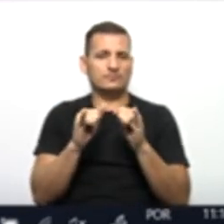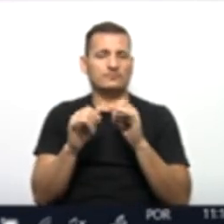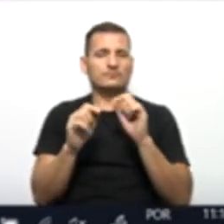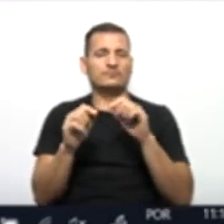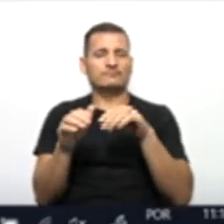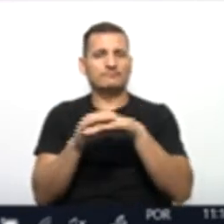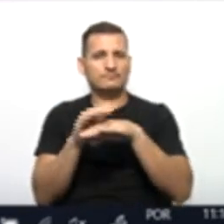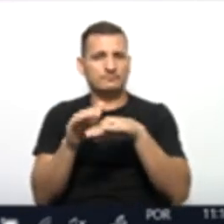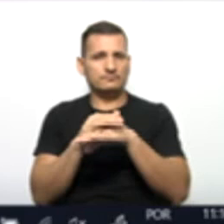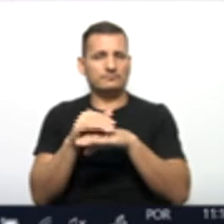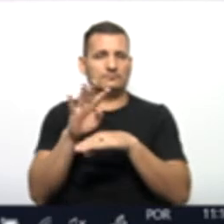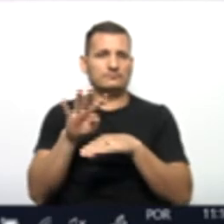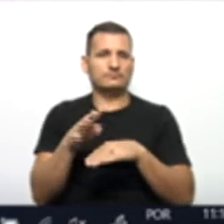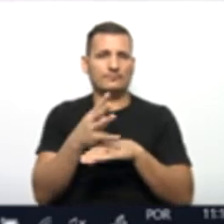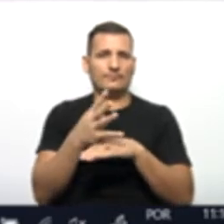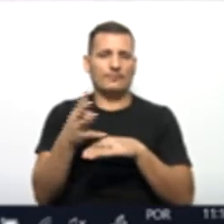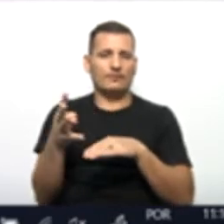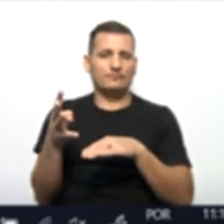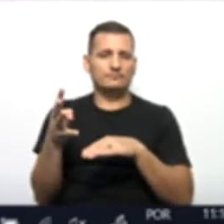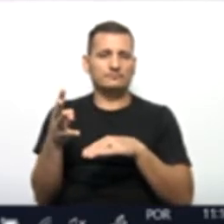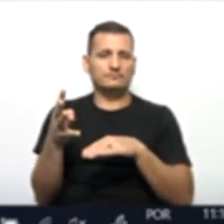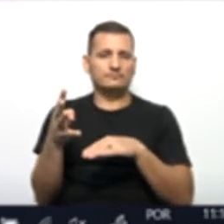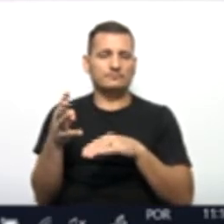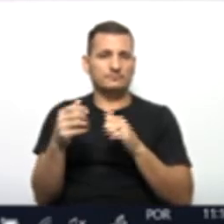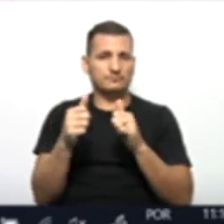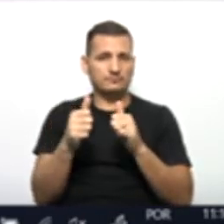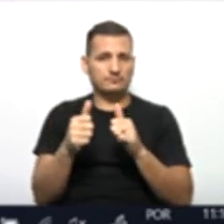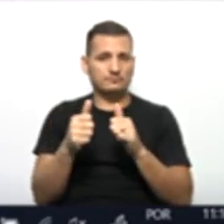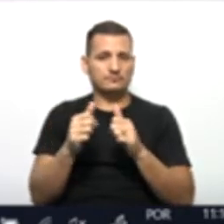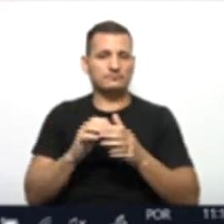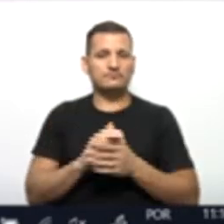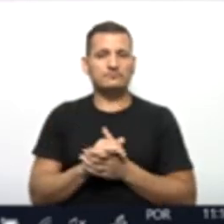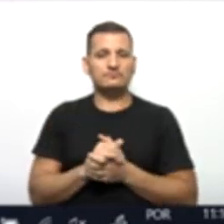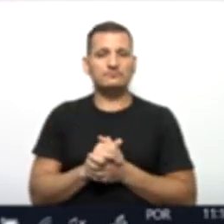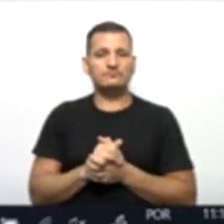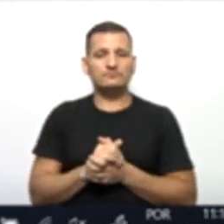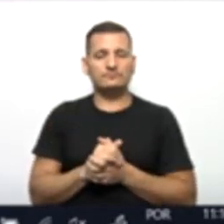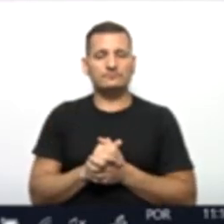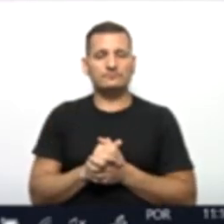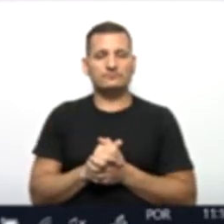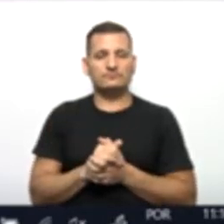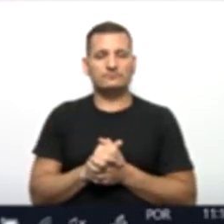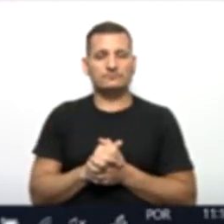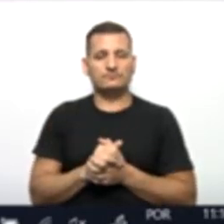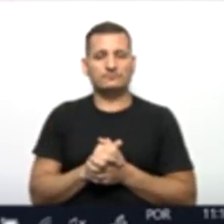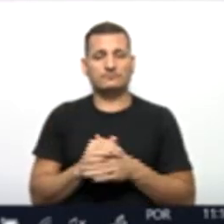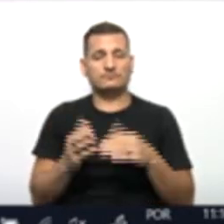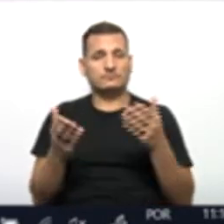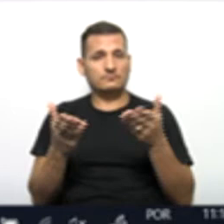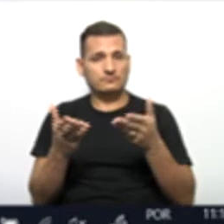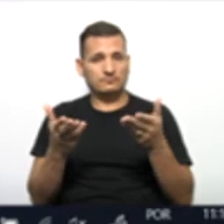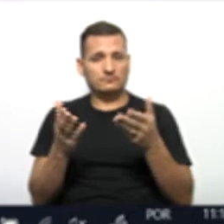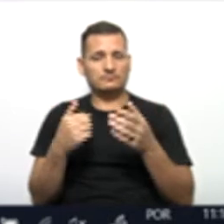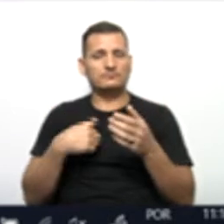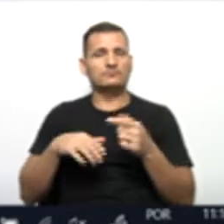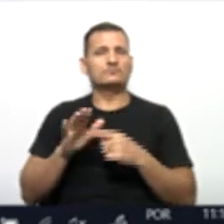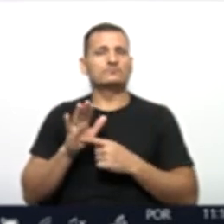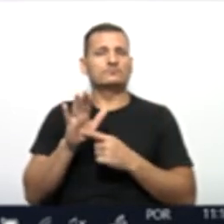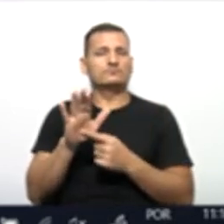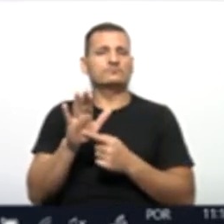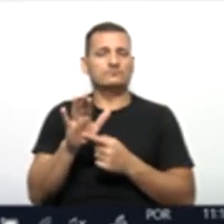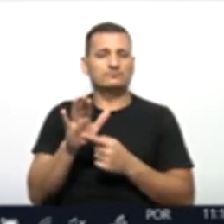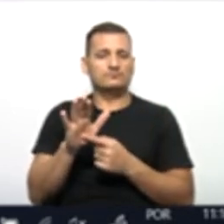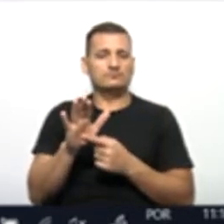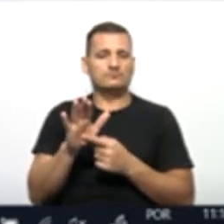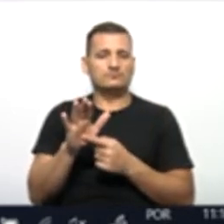inserir na sua tabela certo o pronto agora eu vou mostrar pra vocês isso aqui